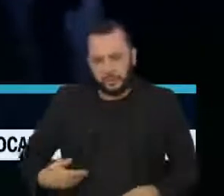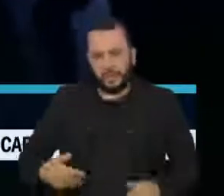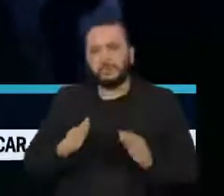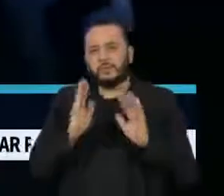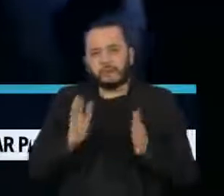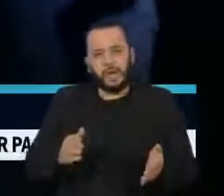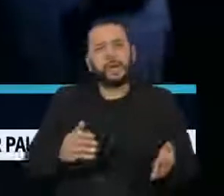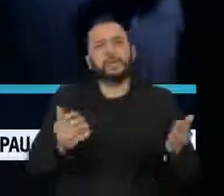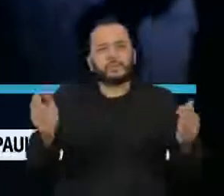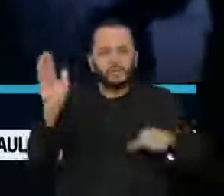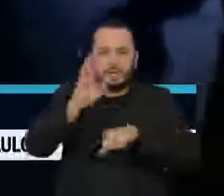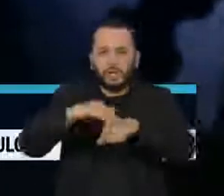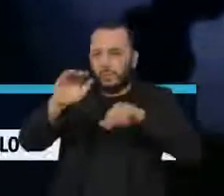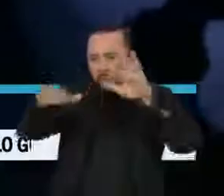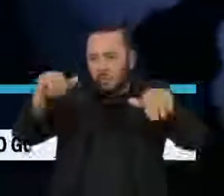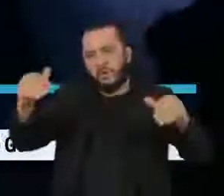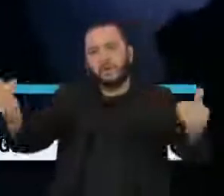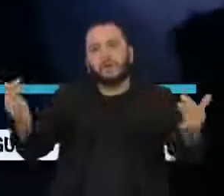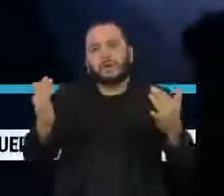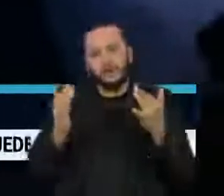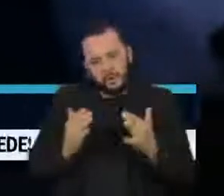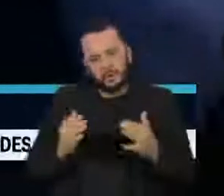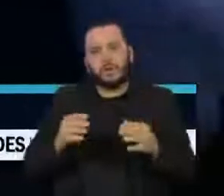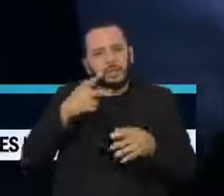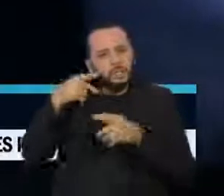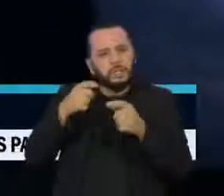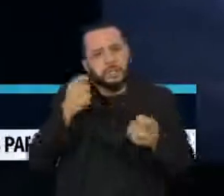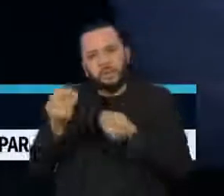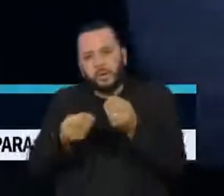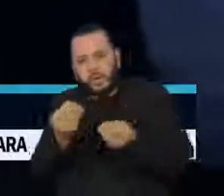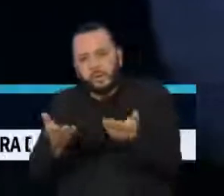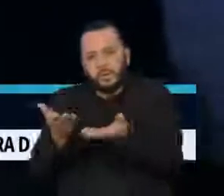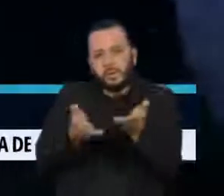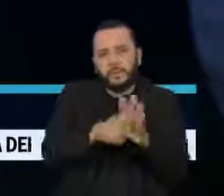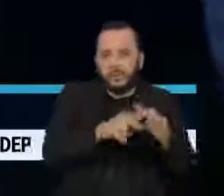elaboração do plano para lutar contra o vírus. O Ministério do Meio Ambiente não se pronunciou.